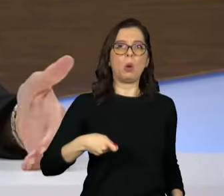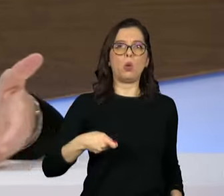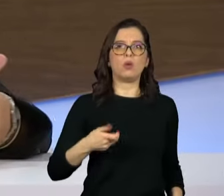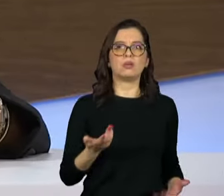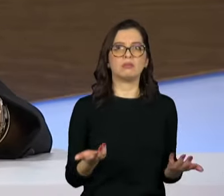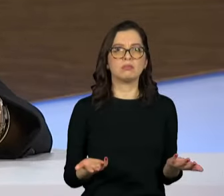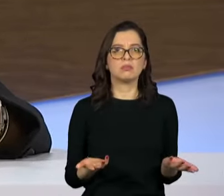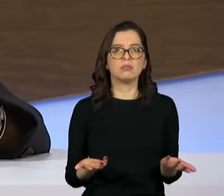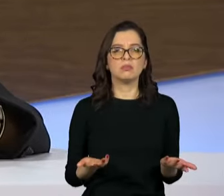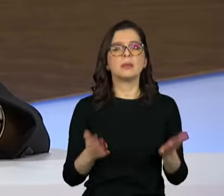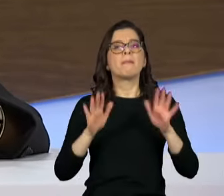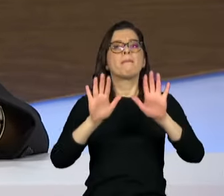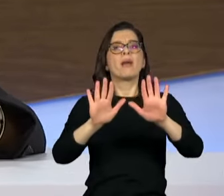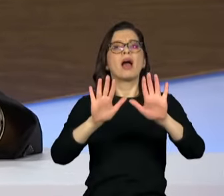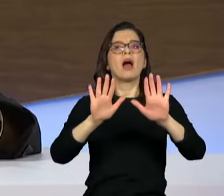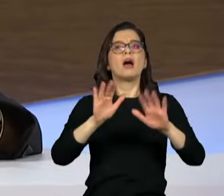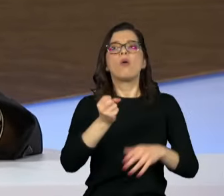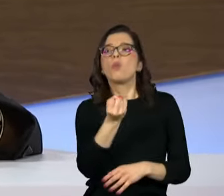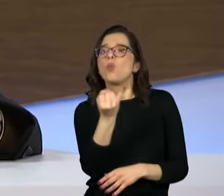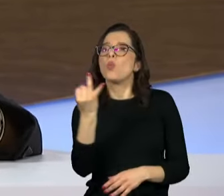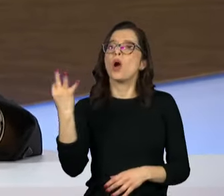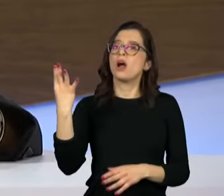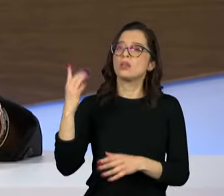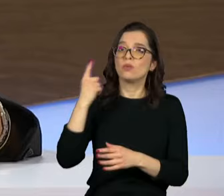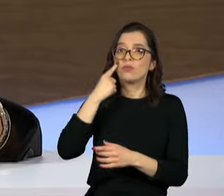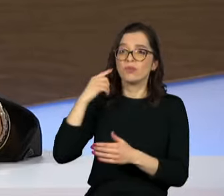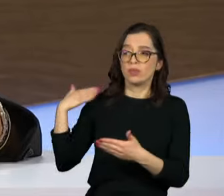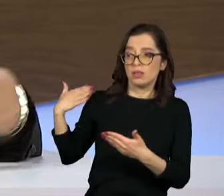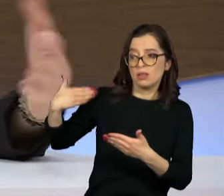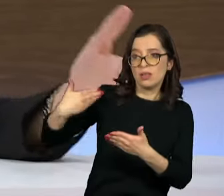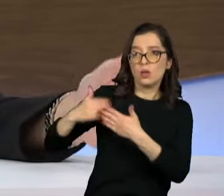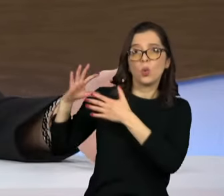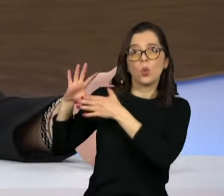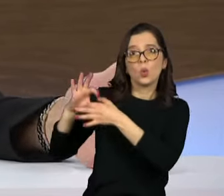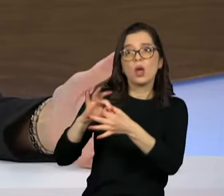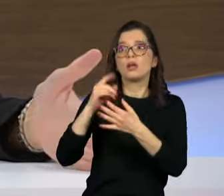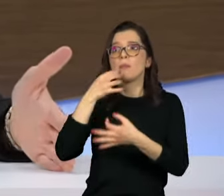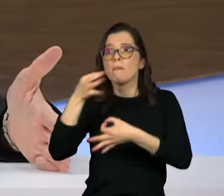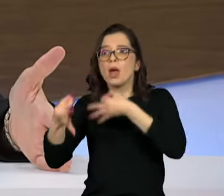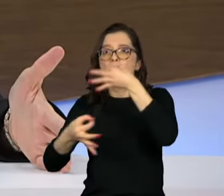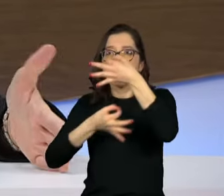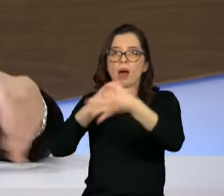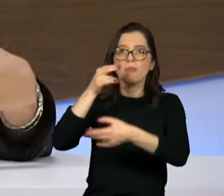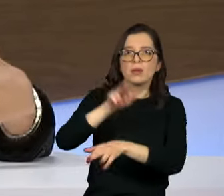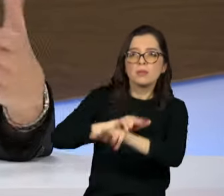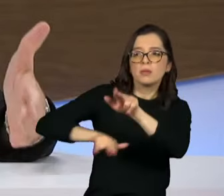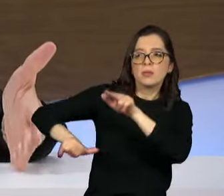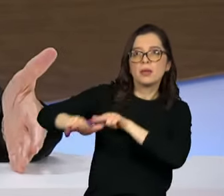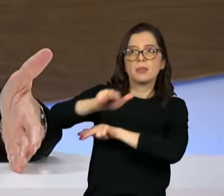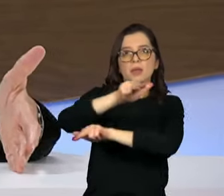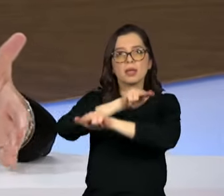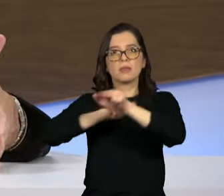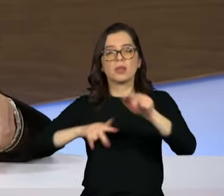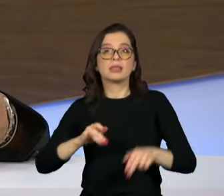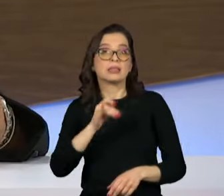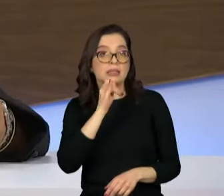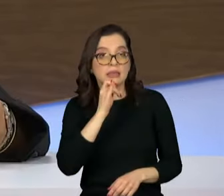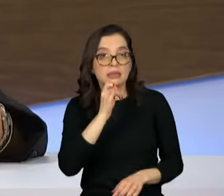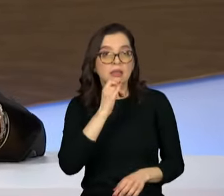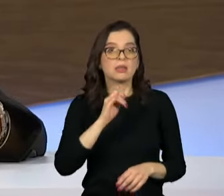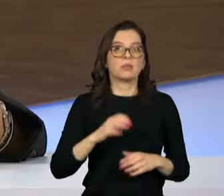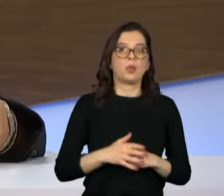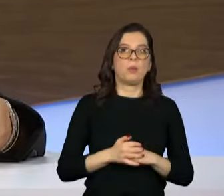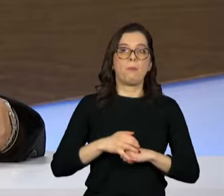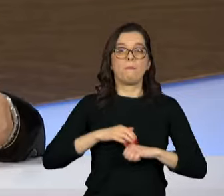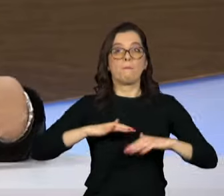que, em alguns contextos, isso foi extremamente importante. Quando a gente olha para o movimento ambientalista, por exemplo, foi uma salvaguarda de